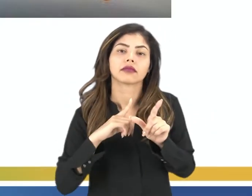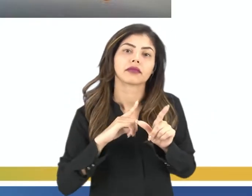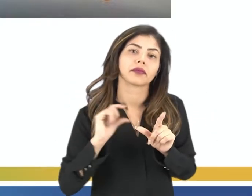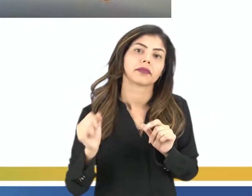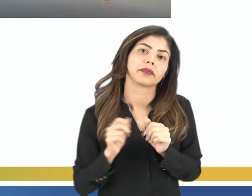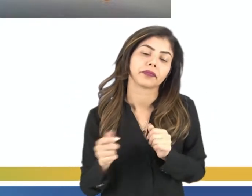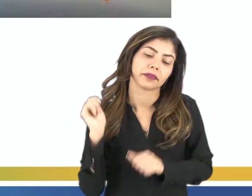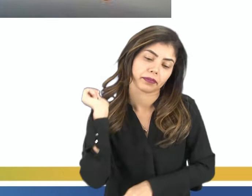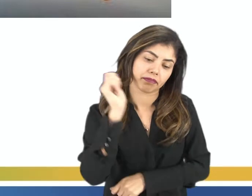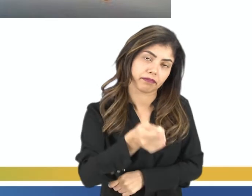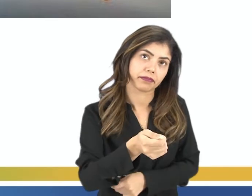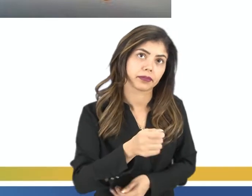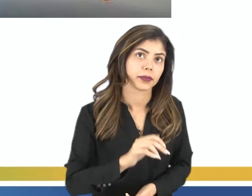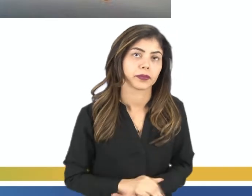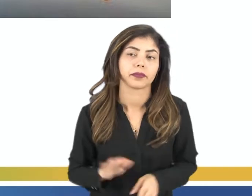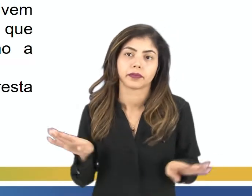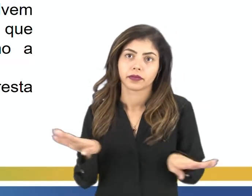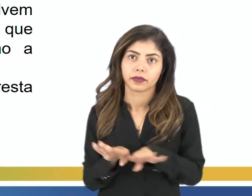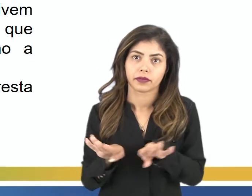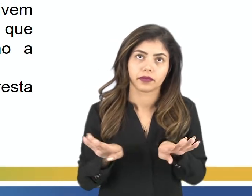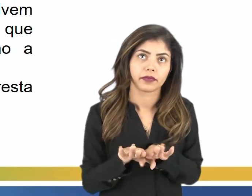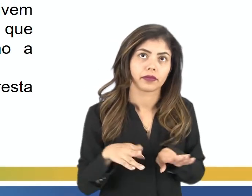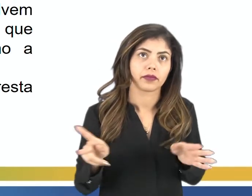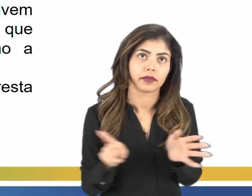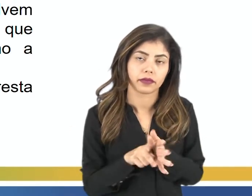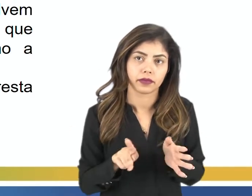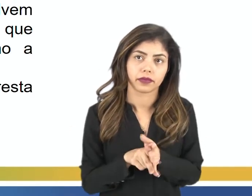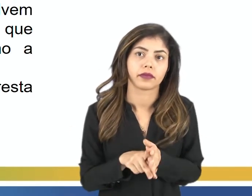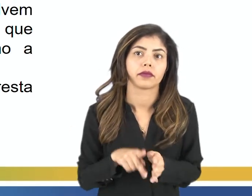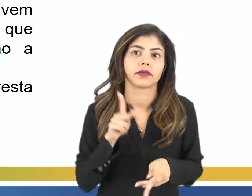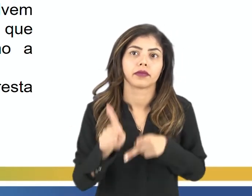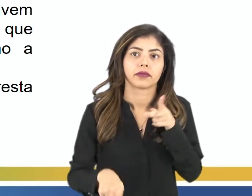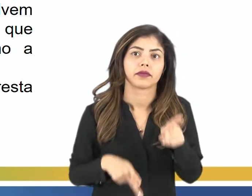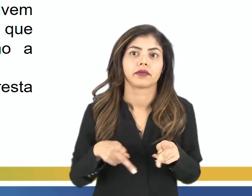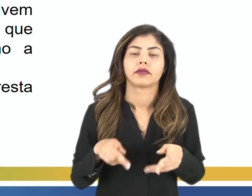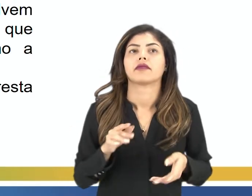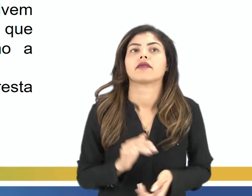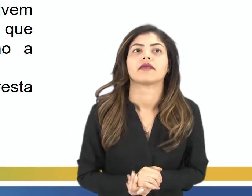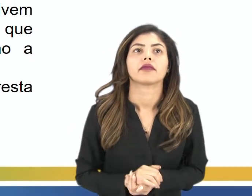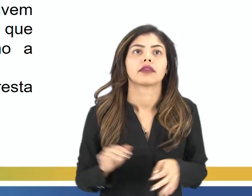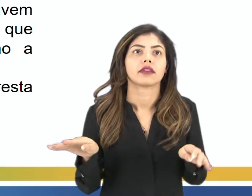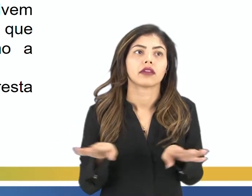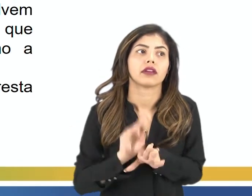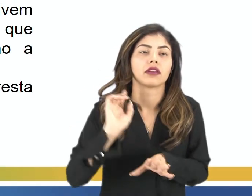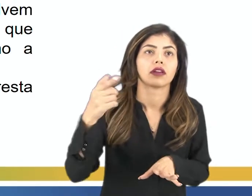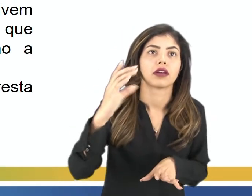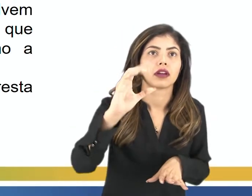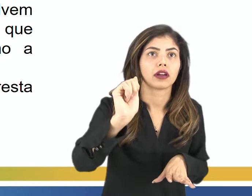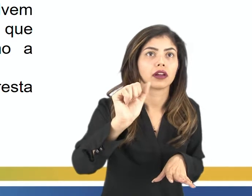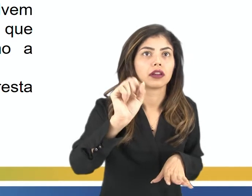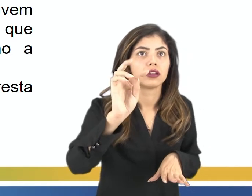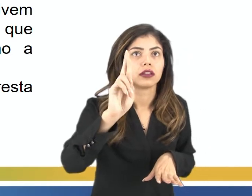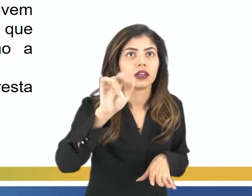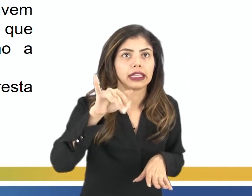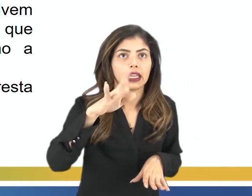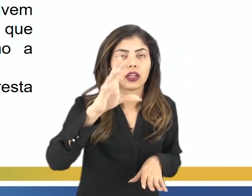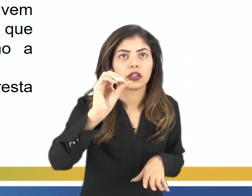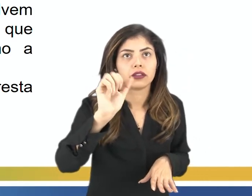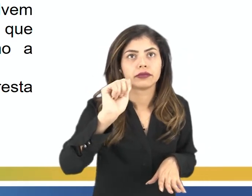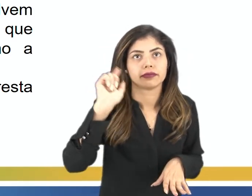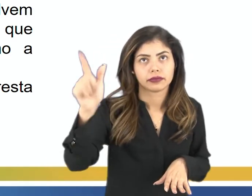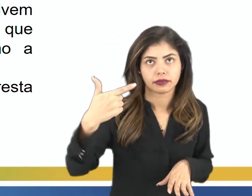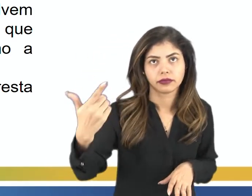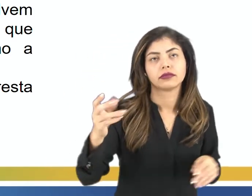eles pescando. Então também eles são os povos da floresta. Além disso, nós temos os castanheiros, que são outro tipo de povo